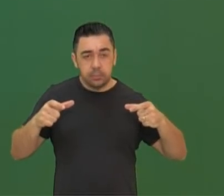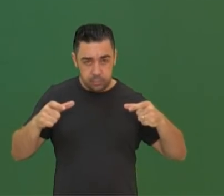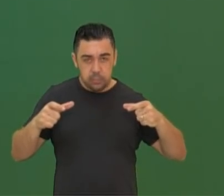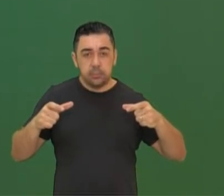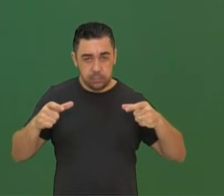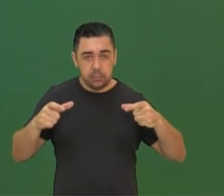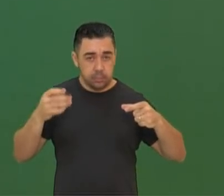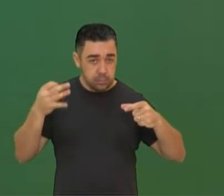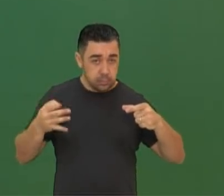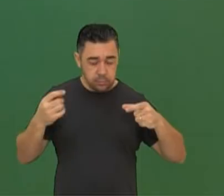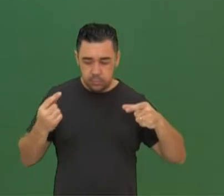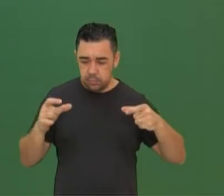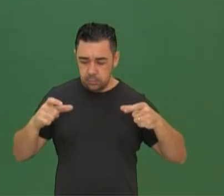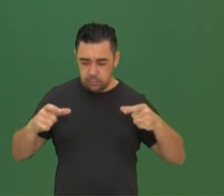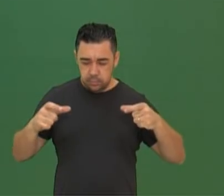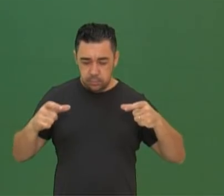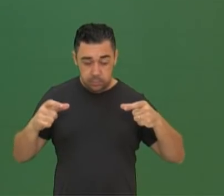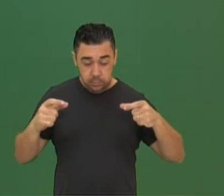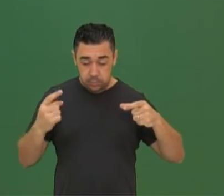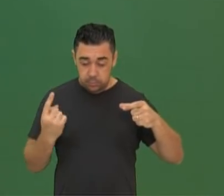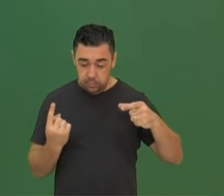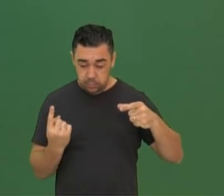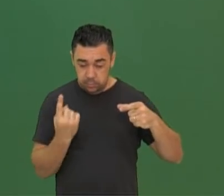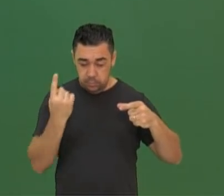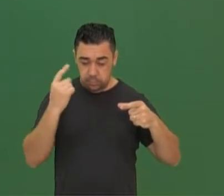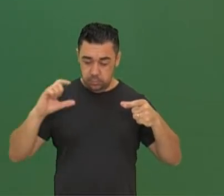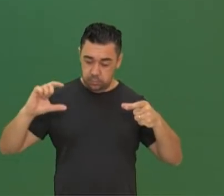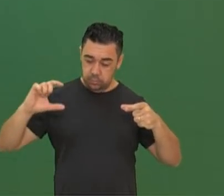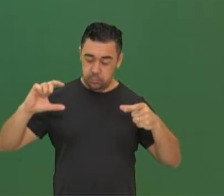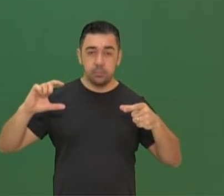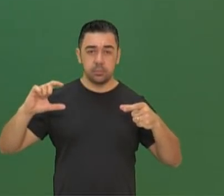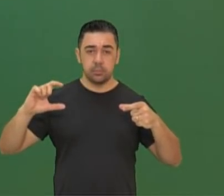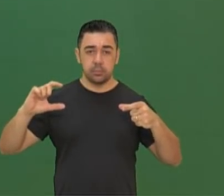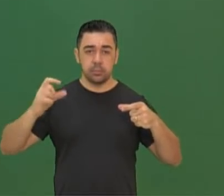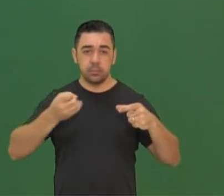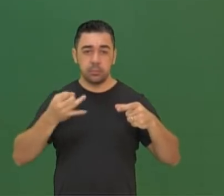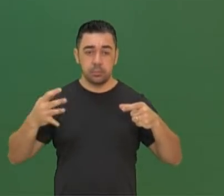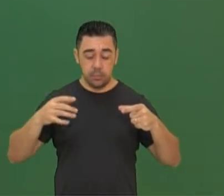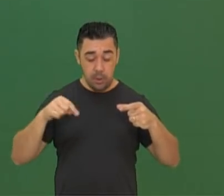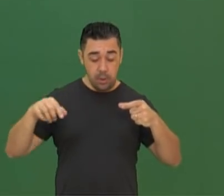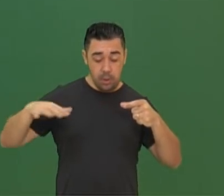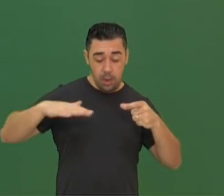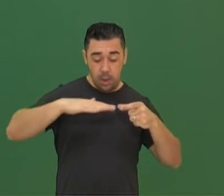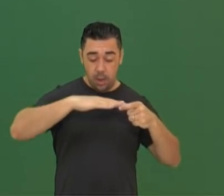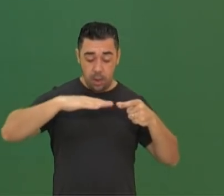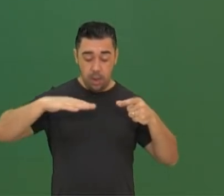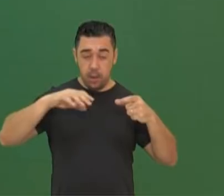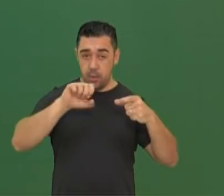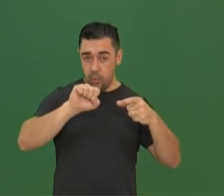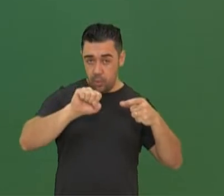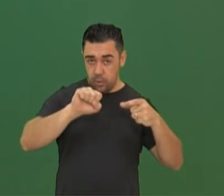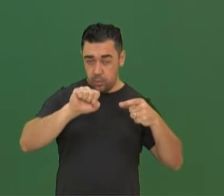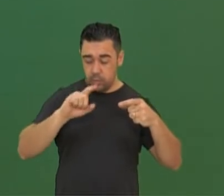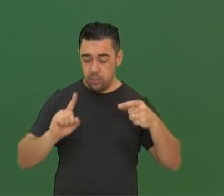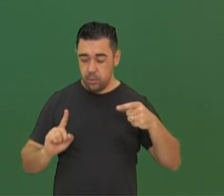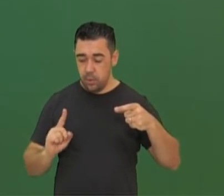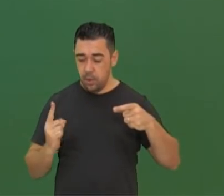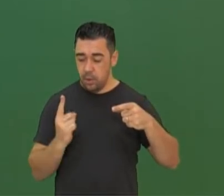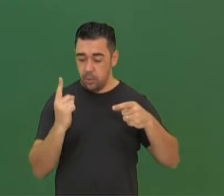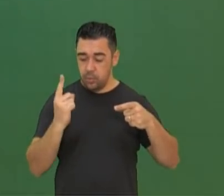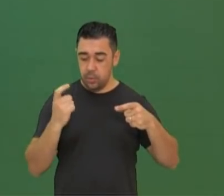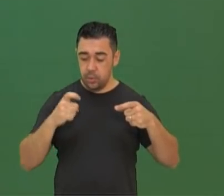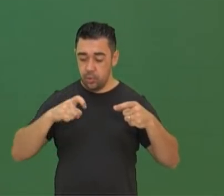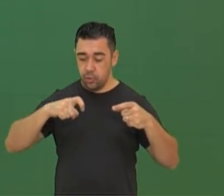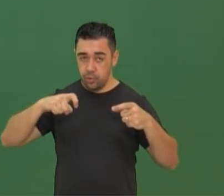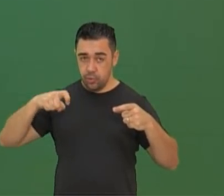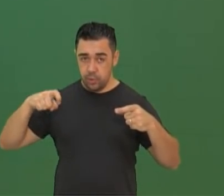certo? Então, a área desse retângulo aqui é 8. E a altura é x. Então, na letra A, qual que é